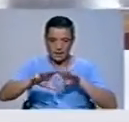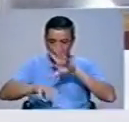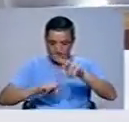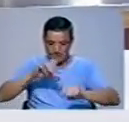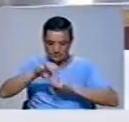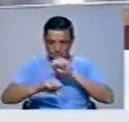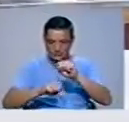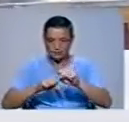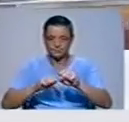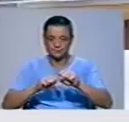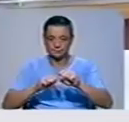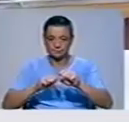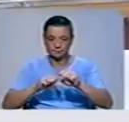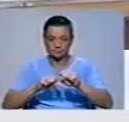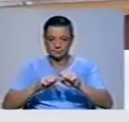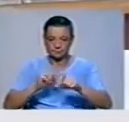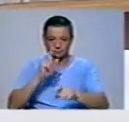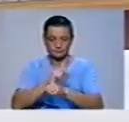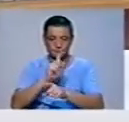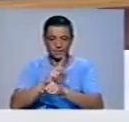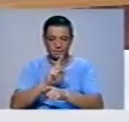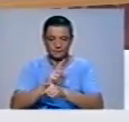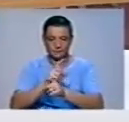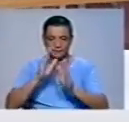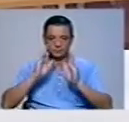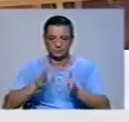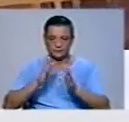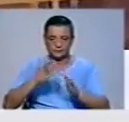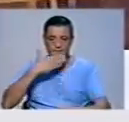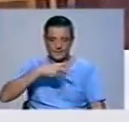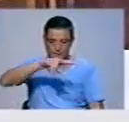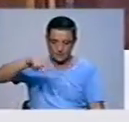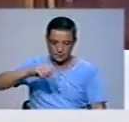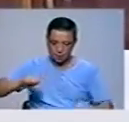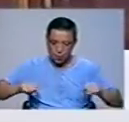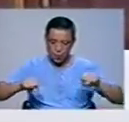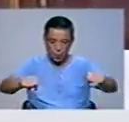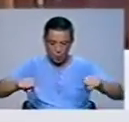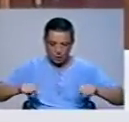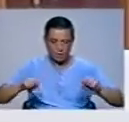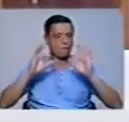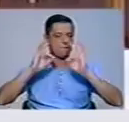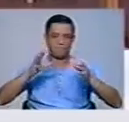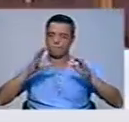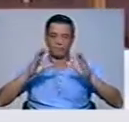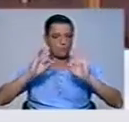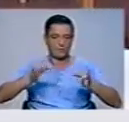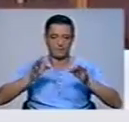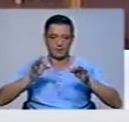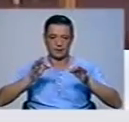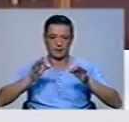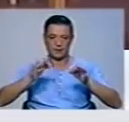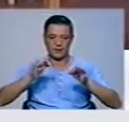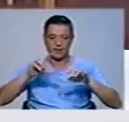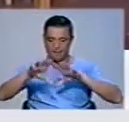vamos obter é que é uma massa que mesmo a estender não vamos precisar de colocar farinha nem no rolo, nem no balcão, porque ela não agarra.